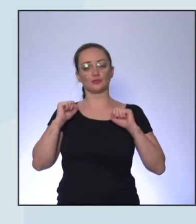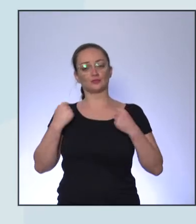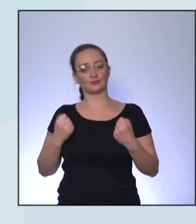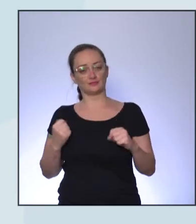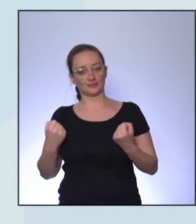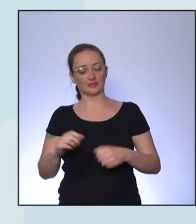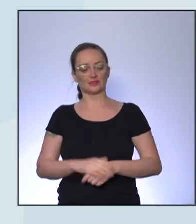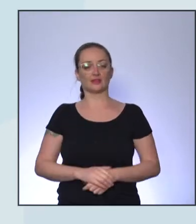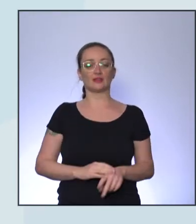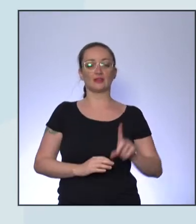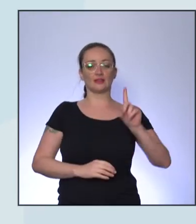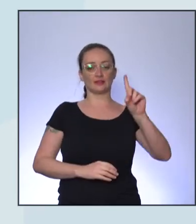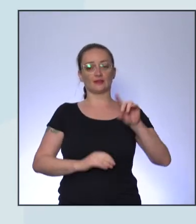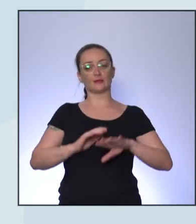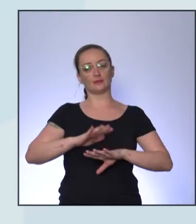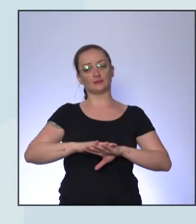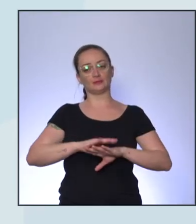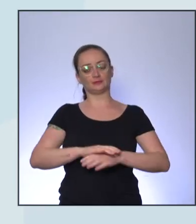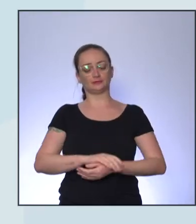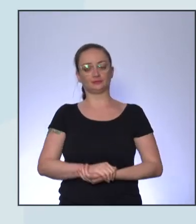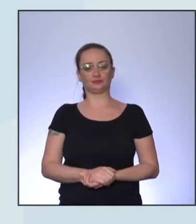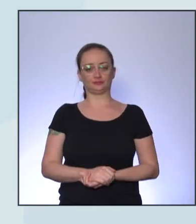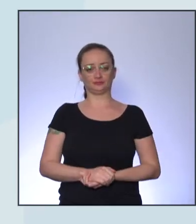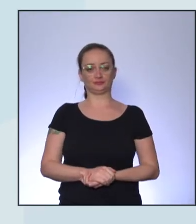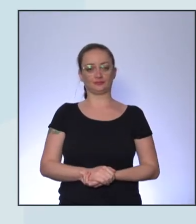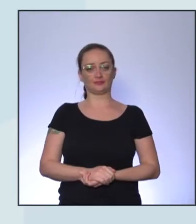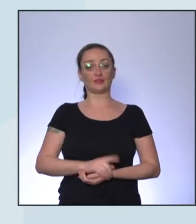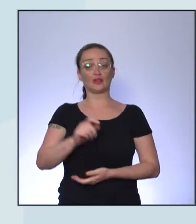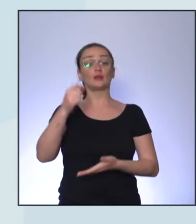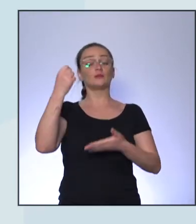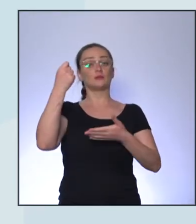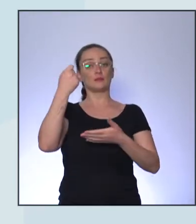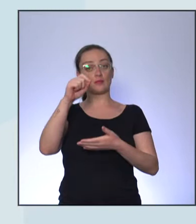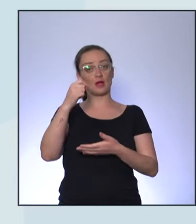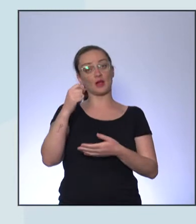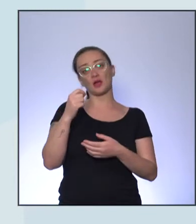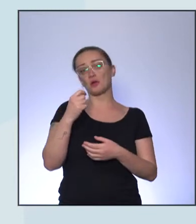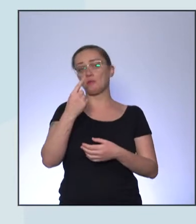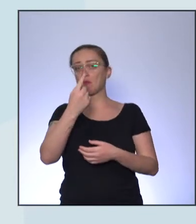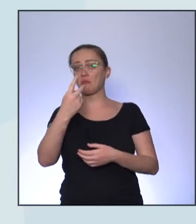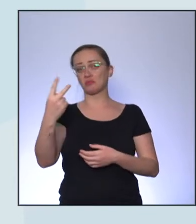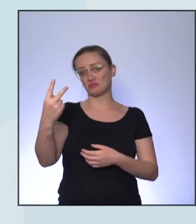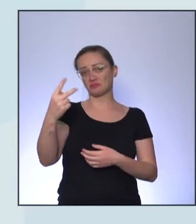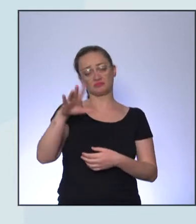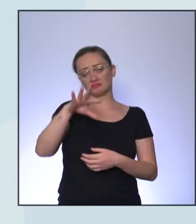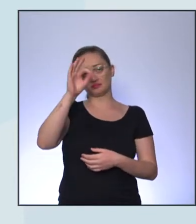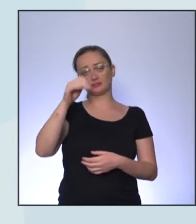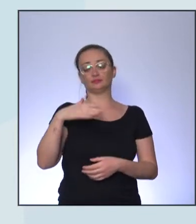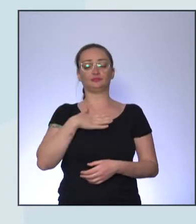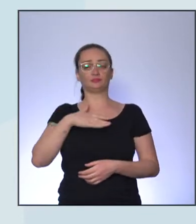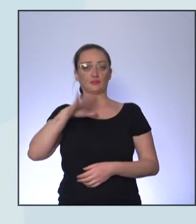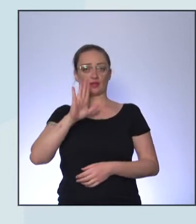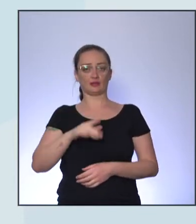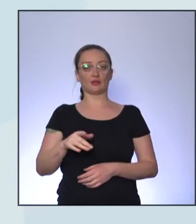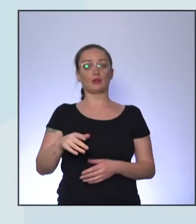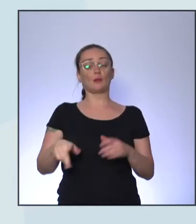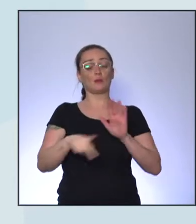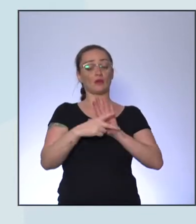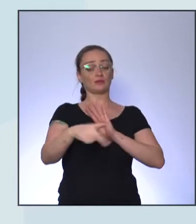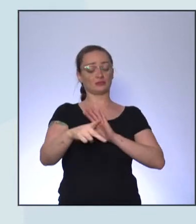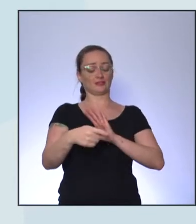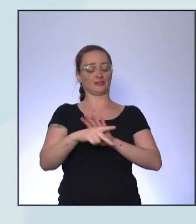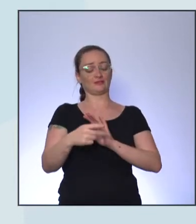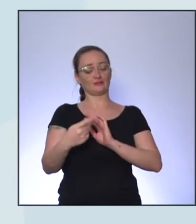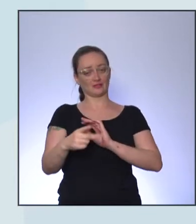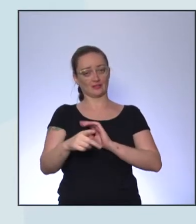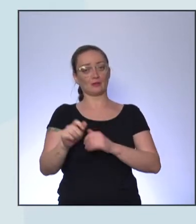física. D, matemática. Vocês podem marcar uma ou duas respostas. Isso é para vocês. Então,